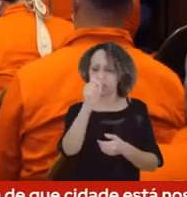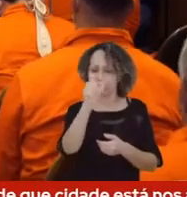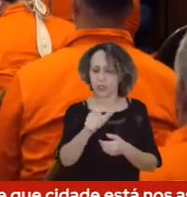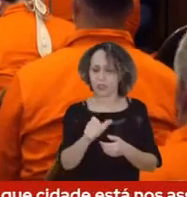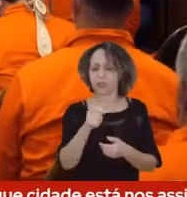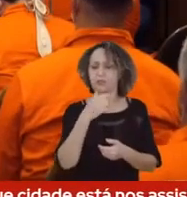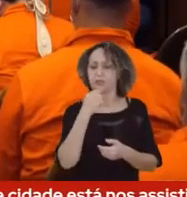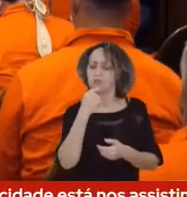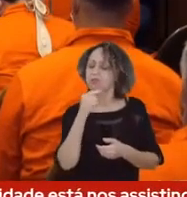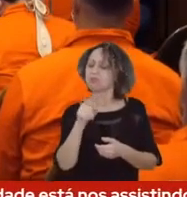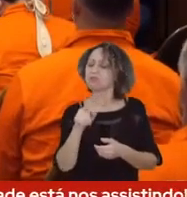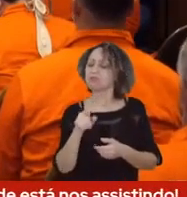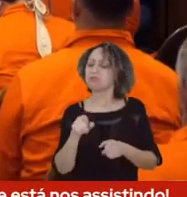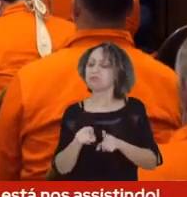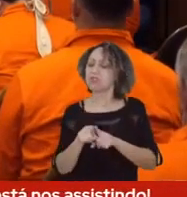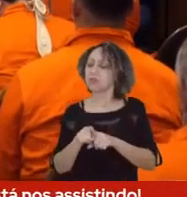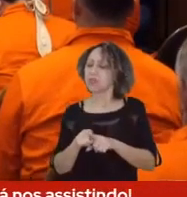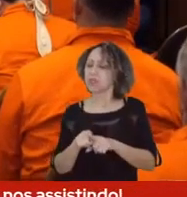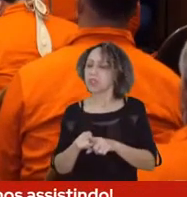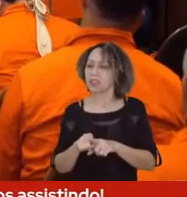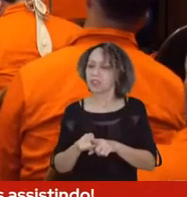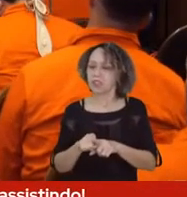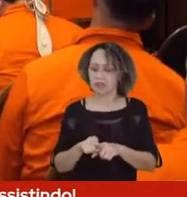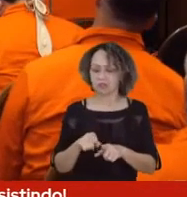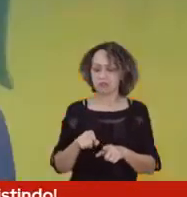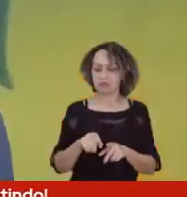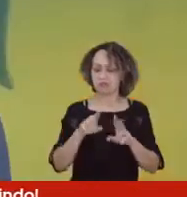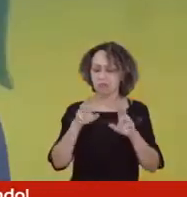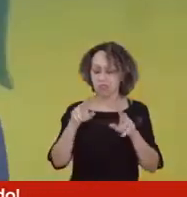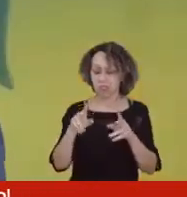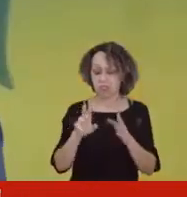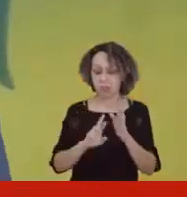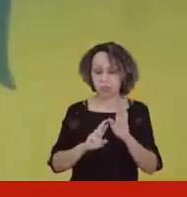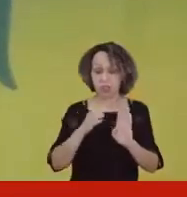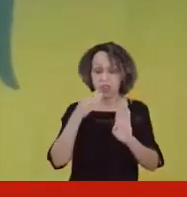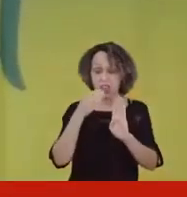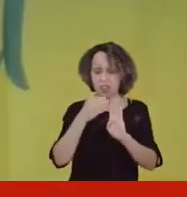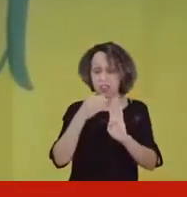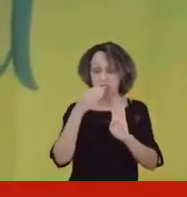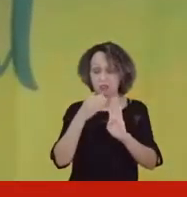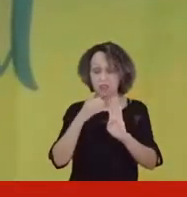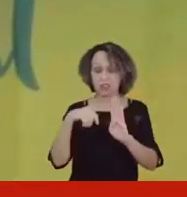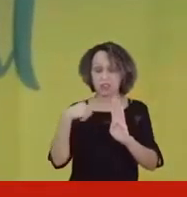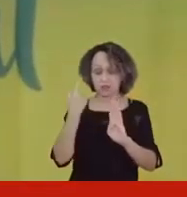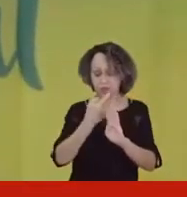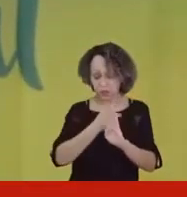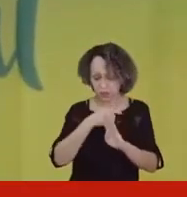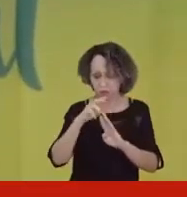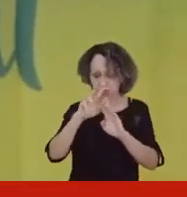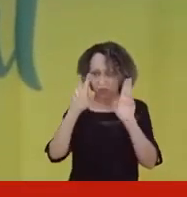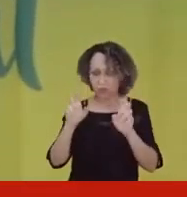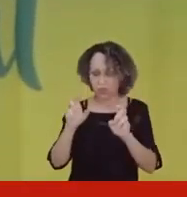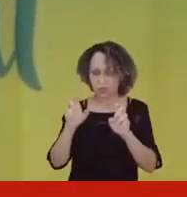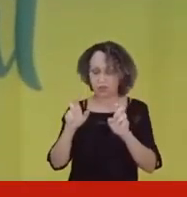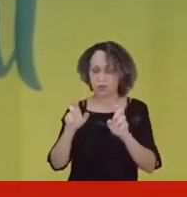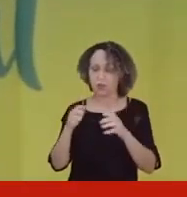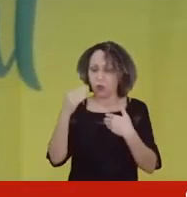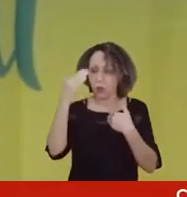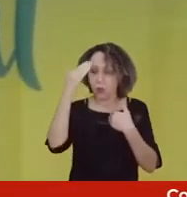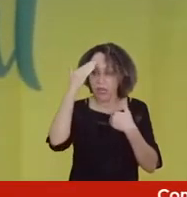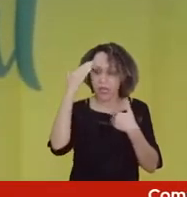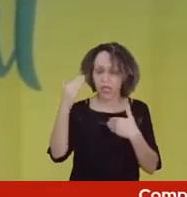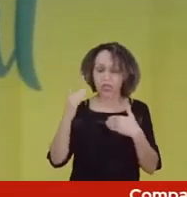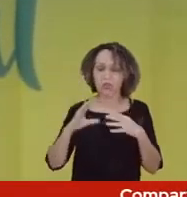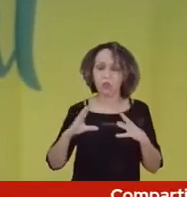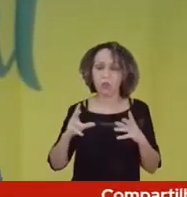para todos nós no tema, e nessa conduta tão ética e digna ao longo da vida. Obrigado por tudo.